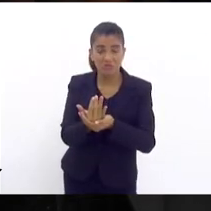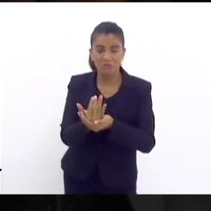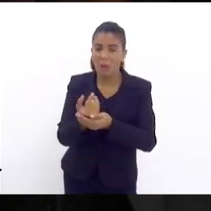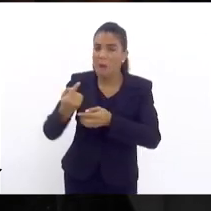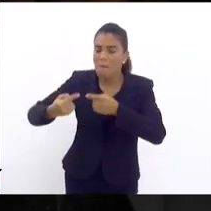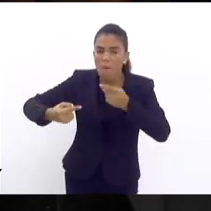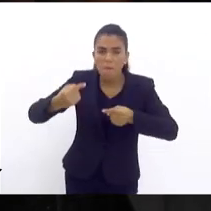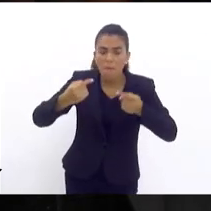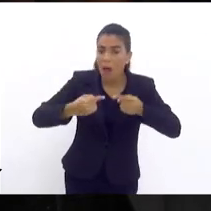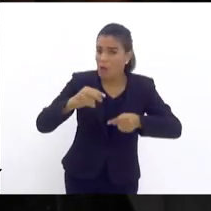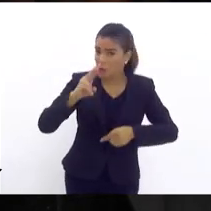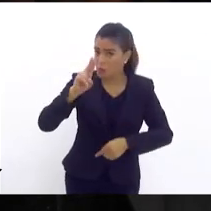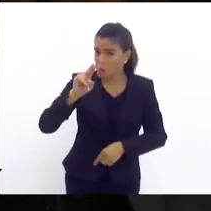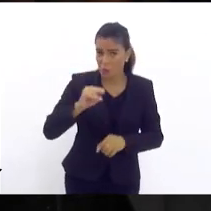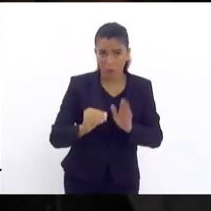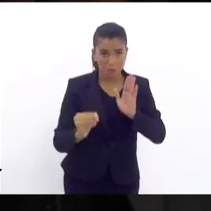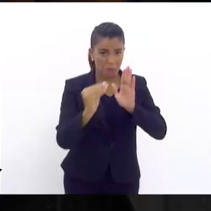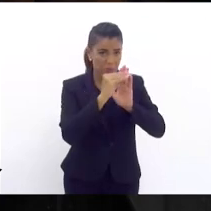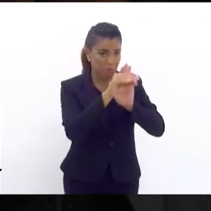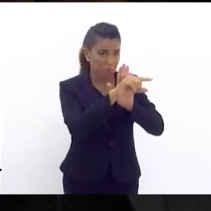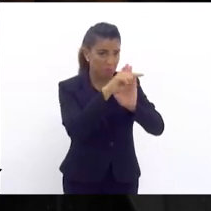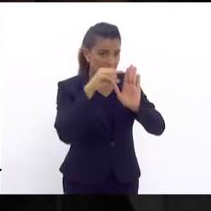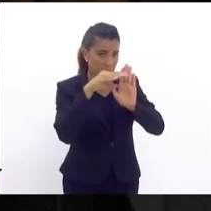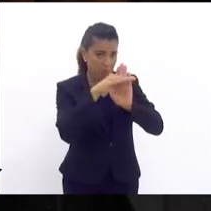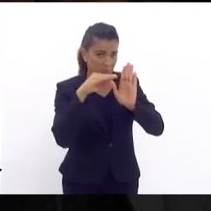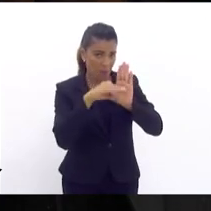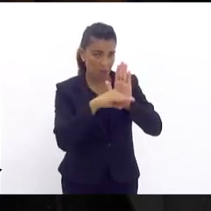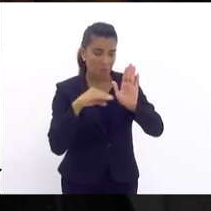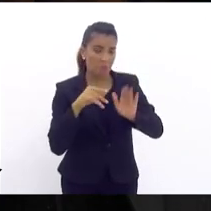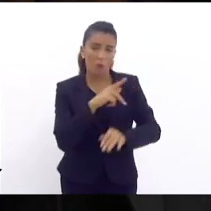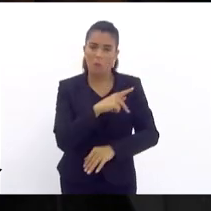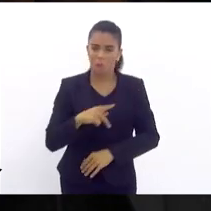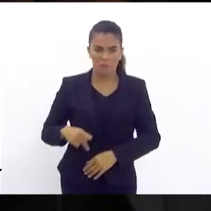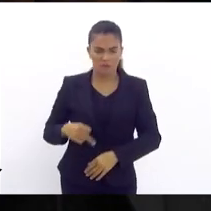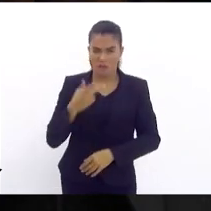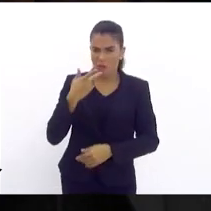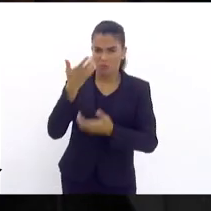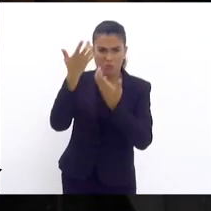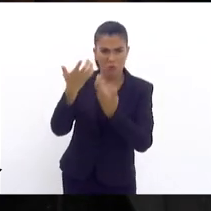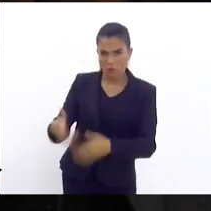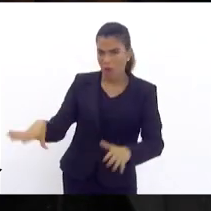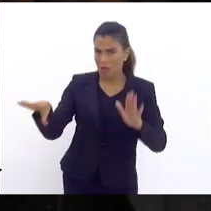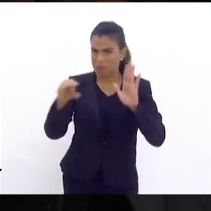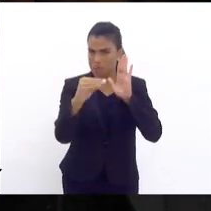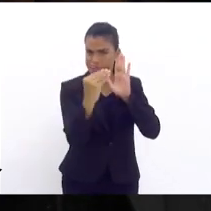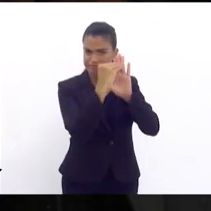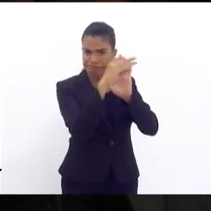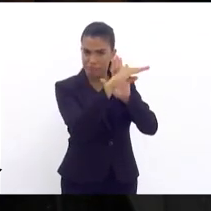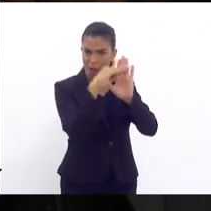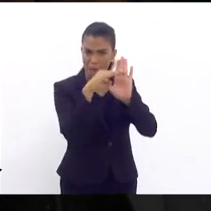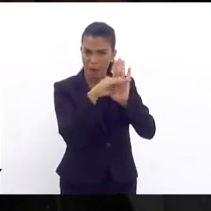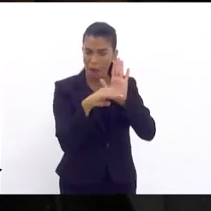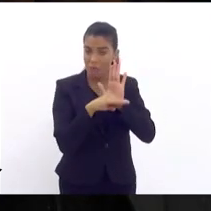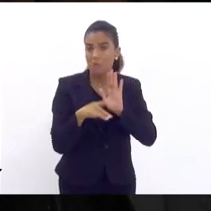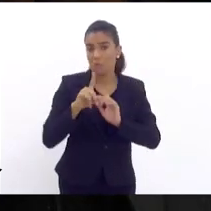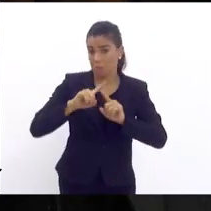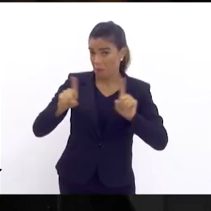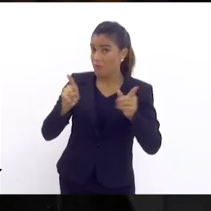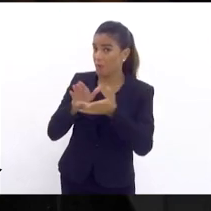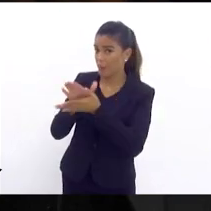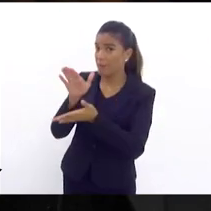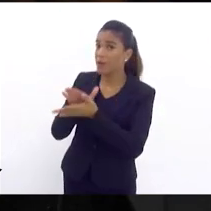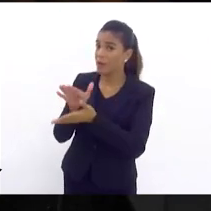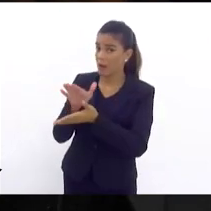e nunca veio a pauta o presidente disse que não colocaria na porta não colocou mas foi publicado